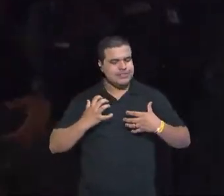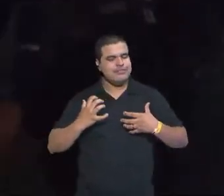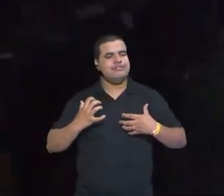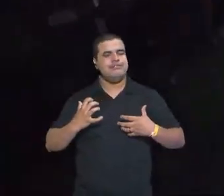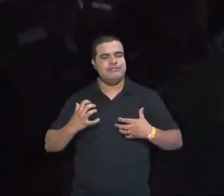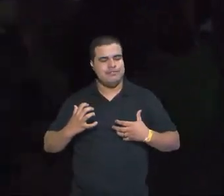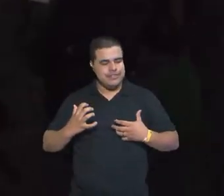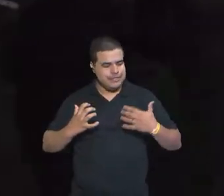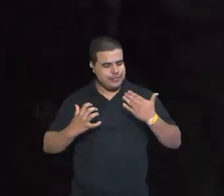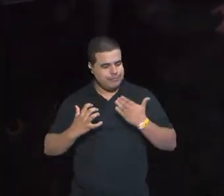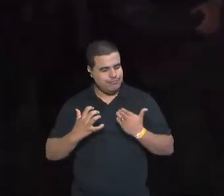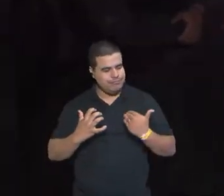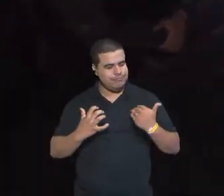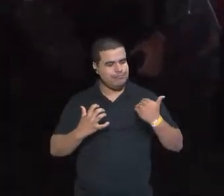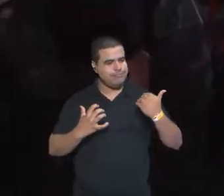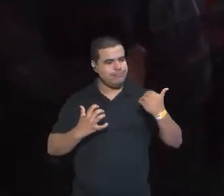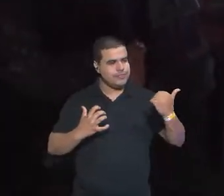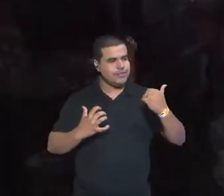vida